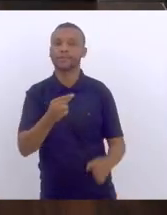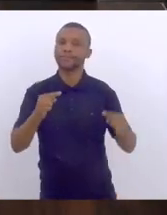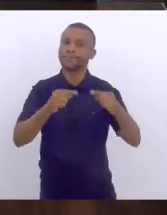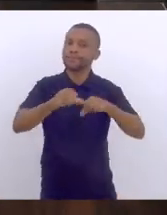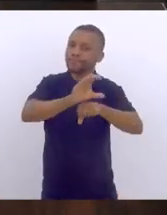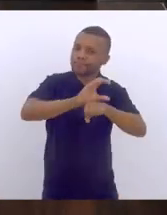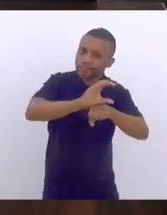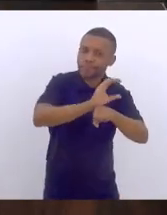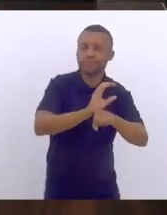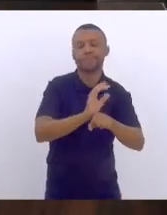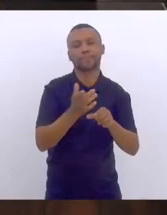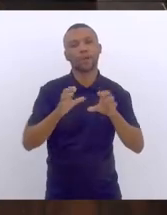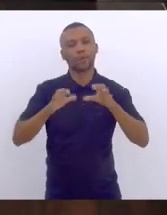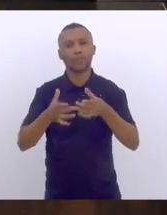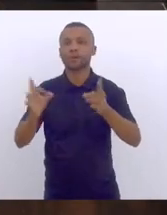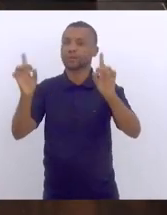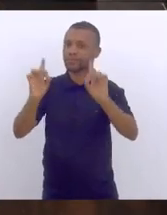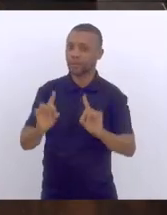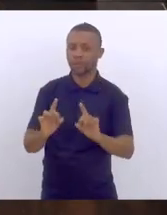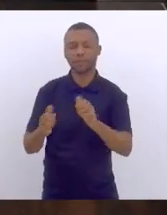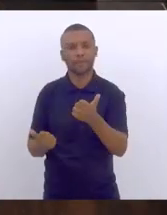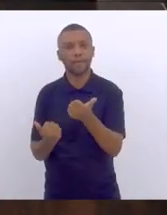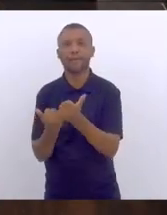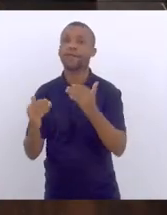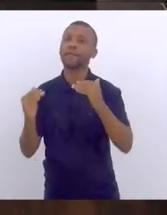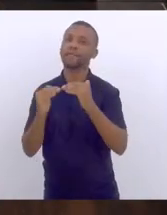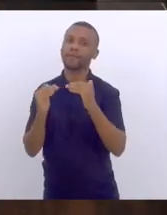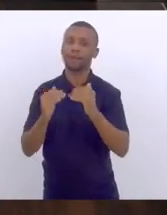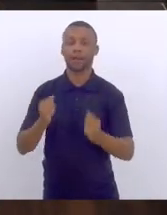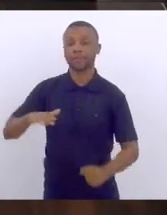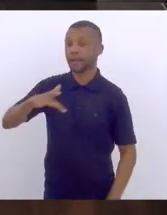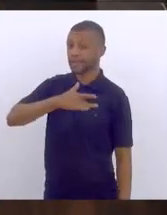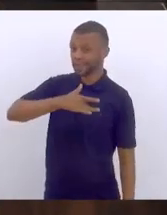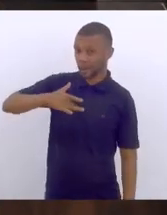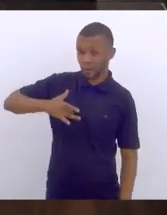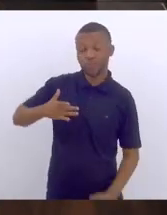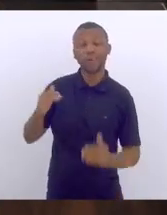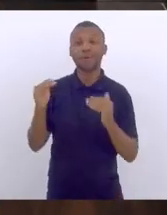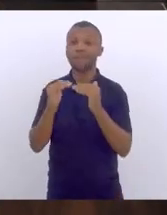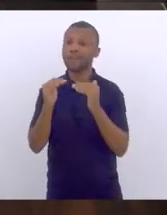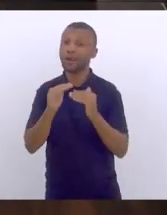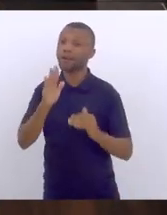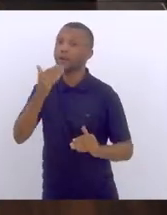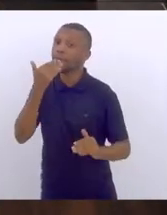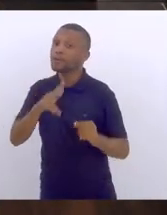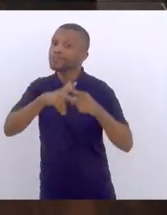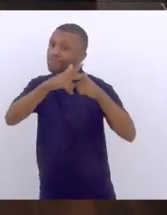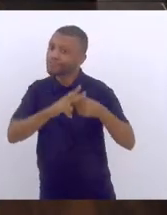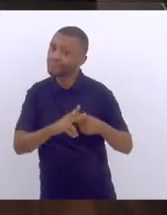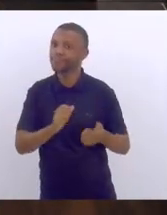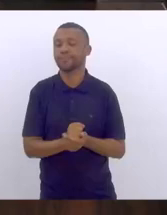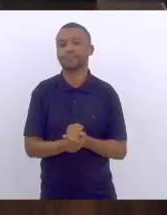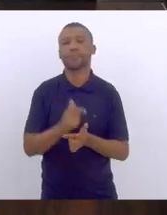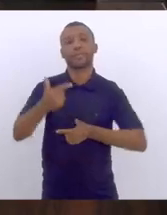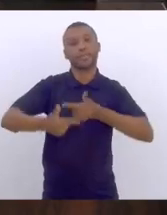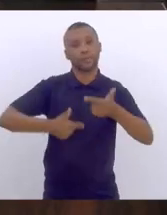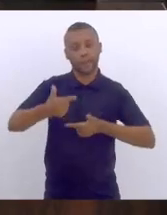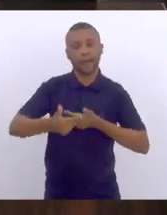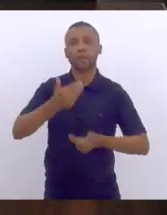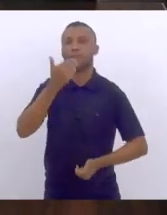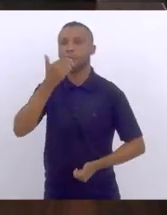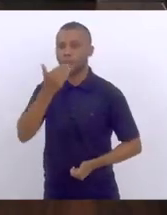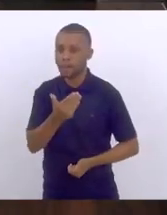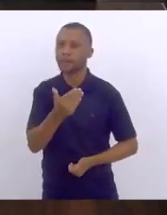da pessoa com deficiência, favorável de saúde, favorável com emendas de trabalho, favorável com emenda